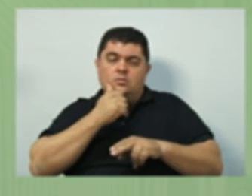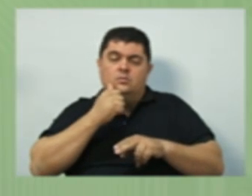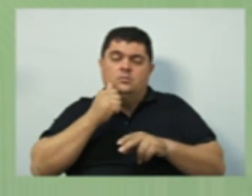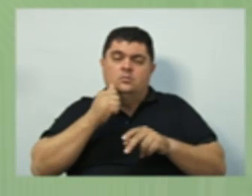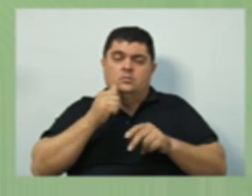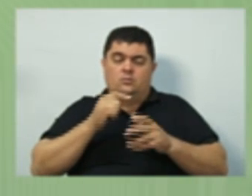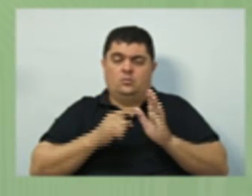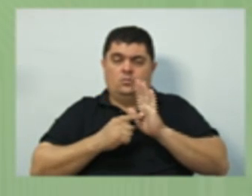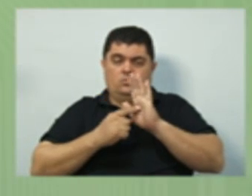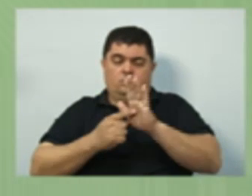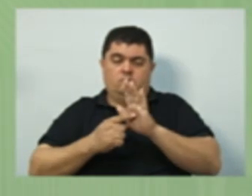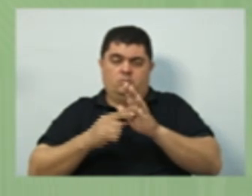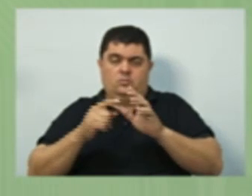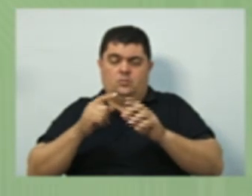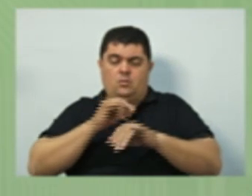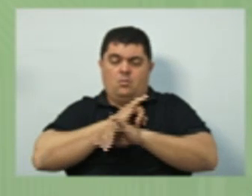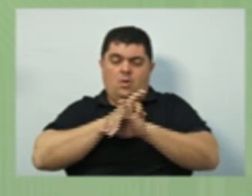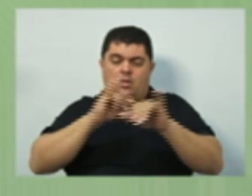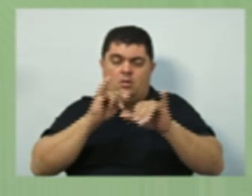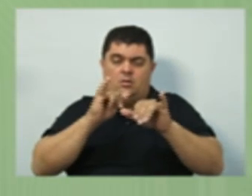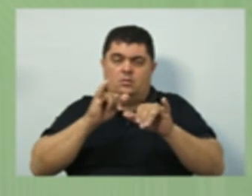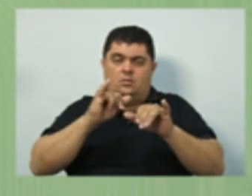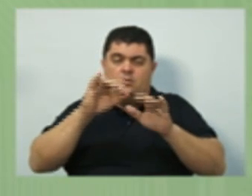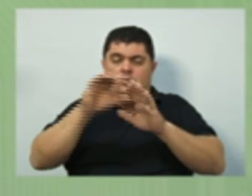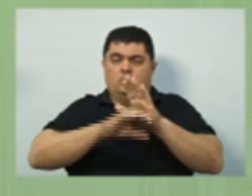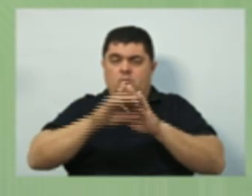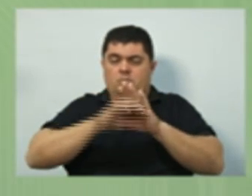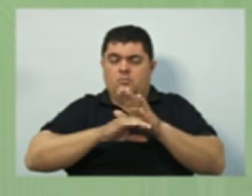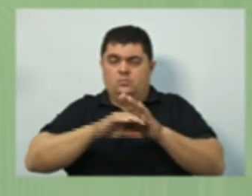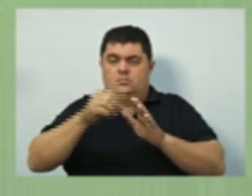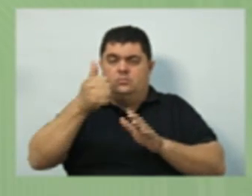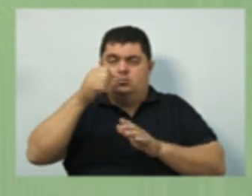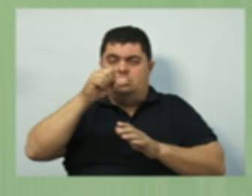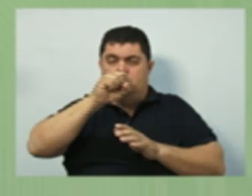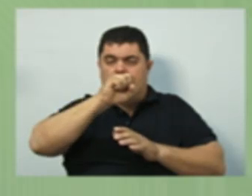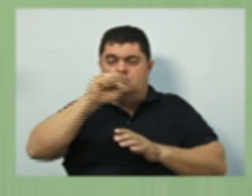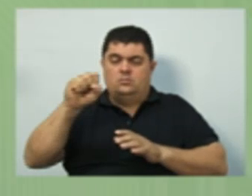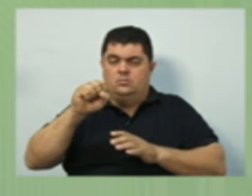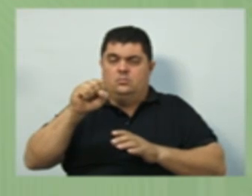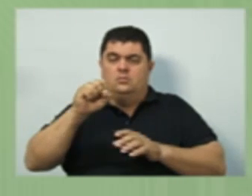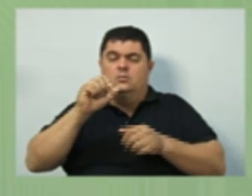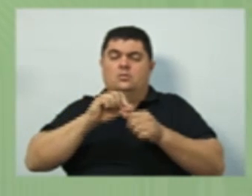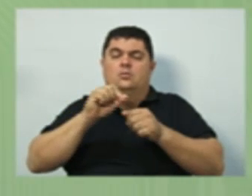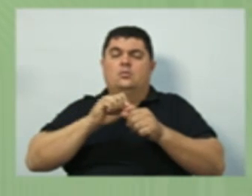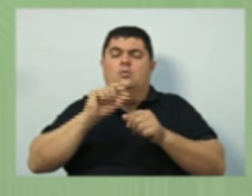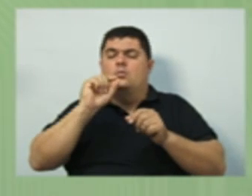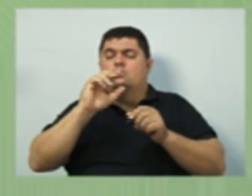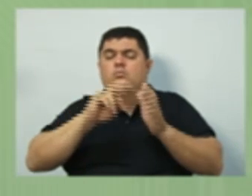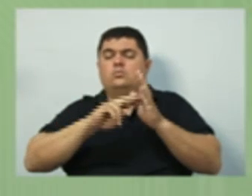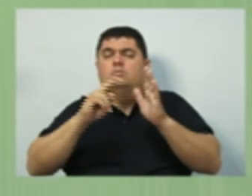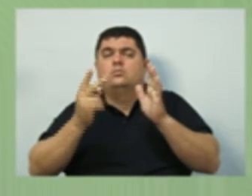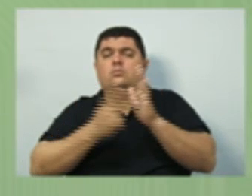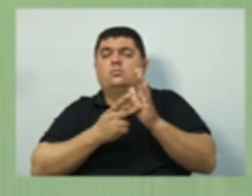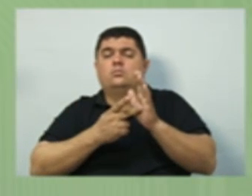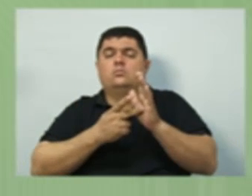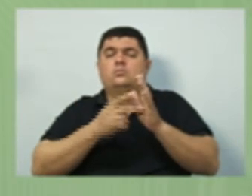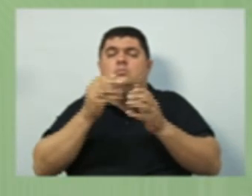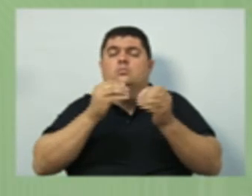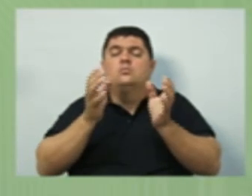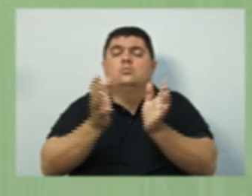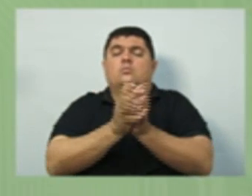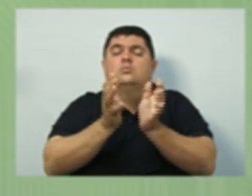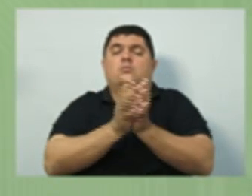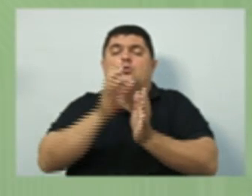publicada logo após a promulgação da Constituição de 1988, faz referência ao seguinte conjunto